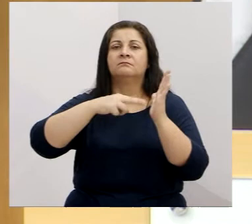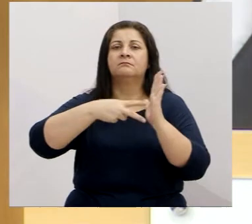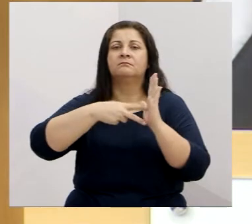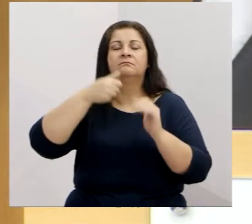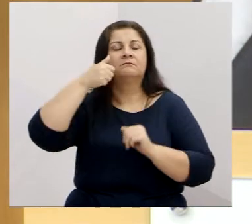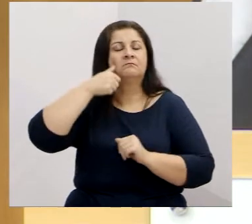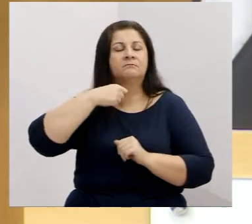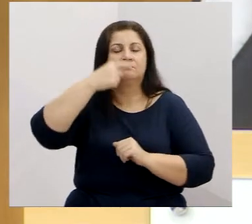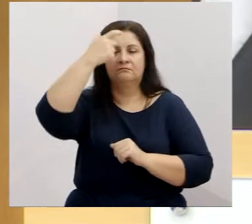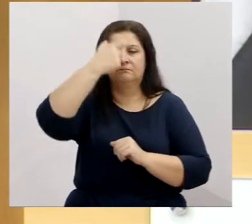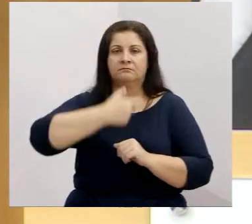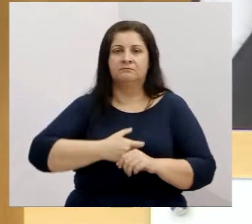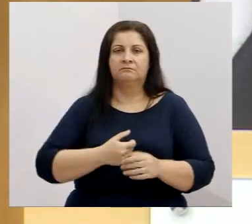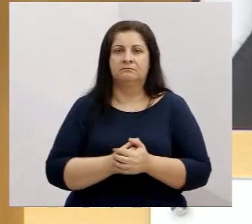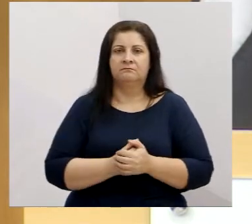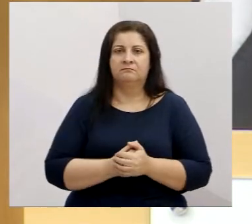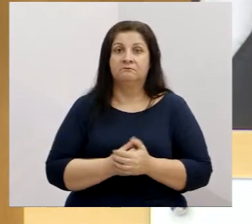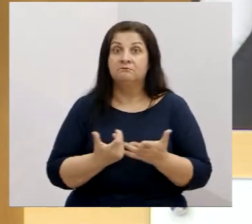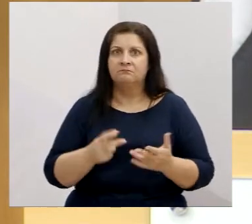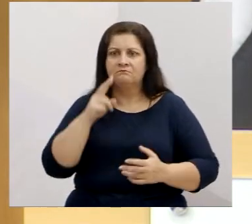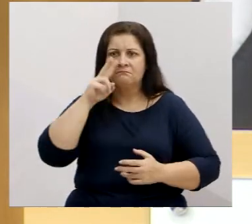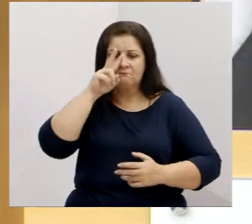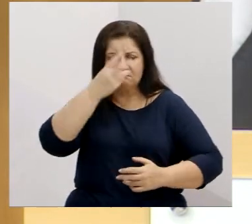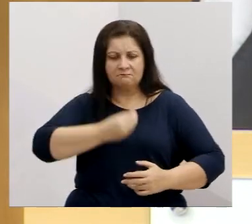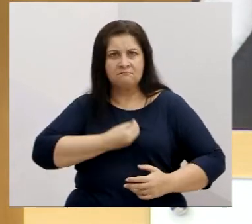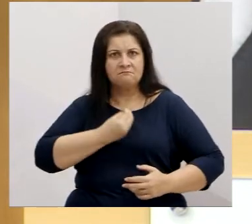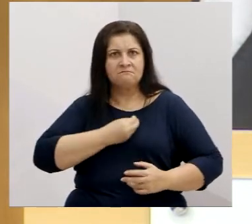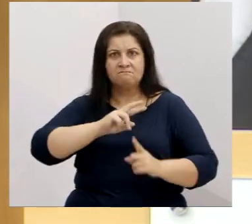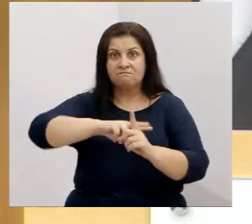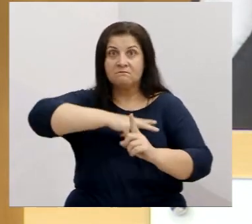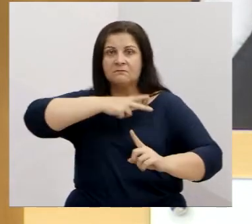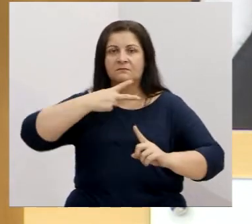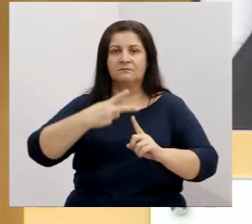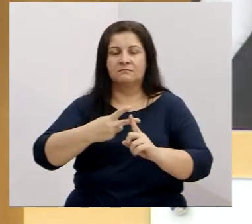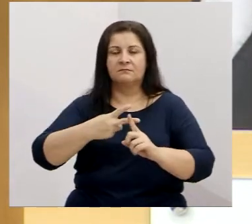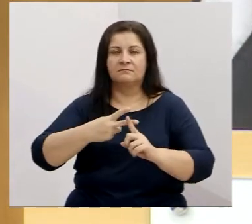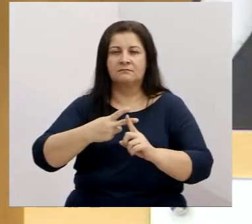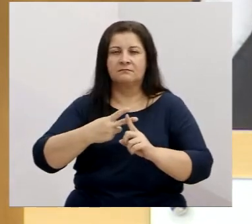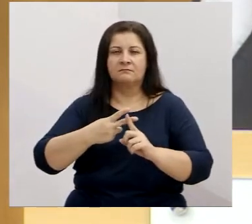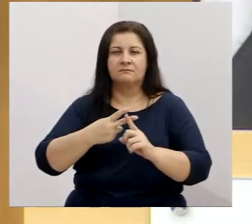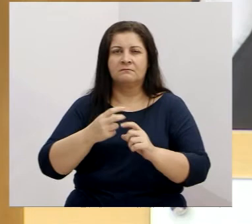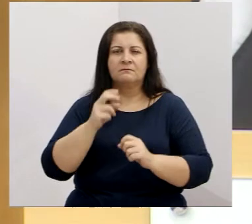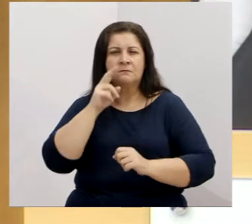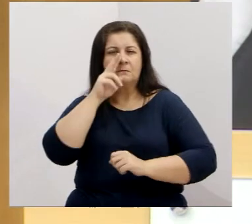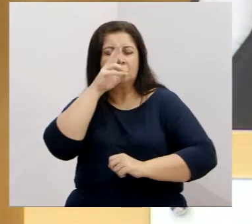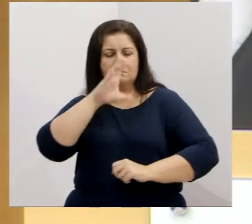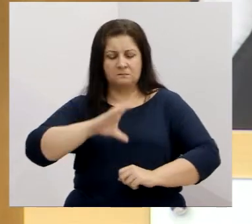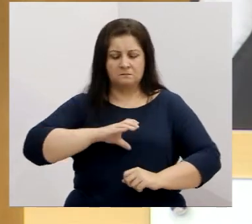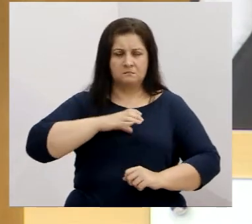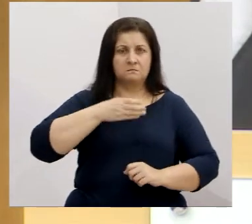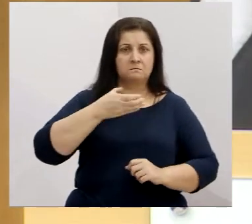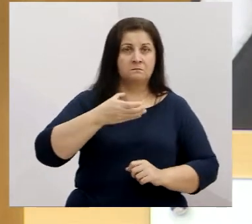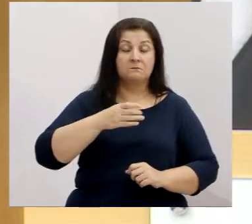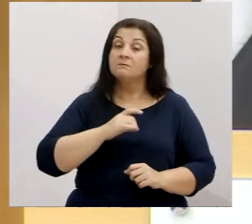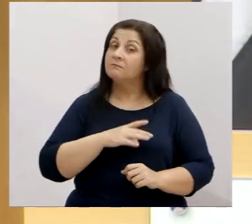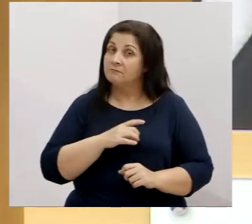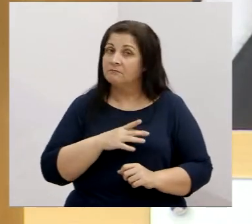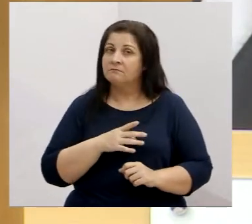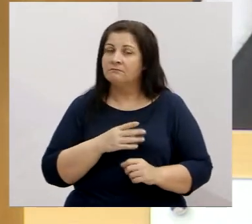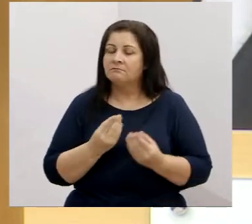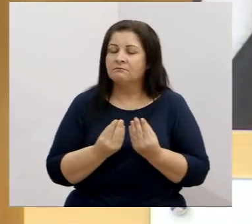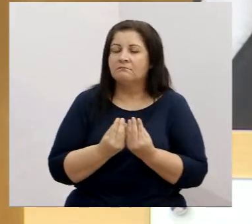ser mulher é de uma força vital múltipla energia inteligência coragem medo